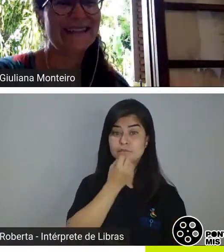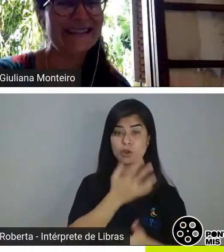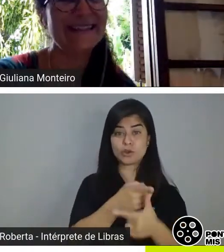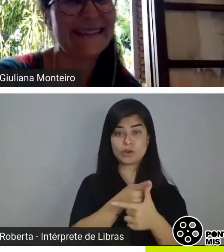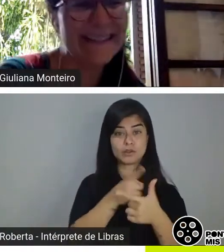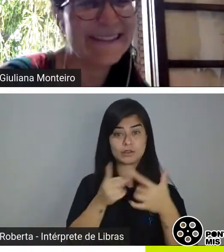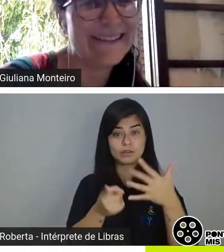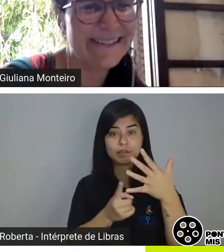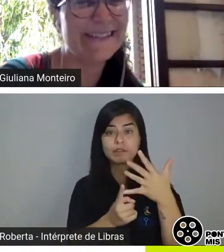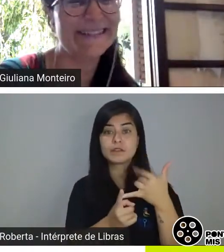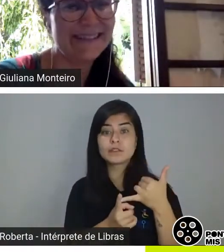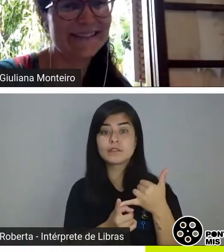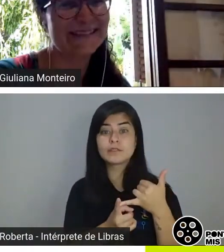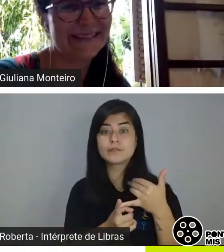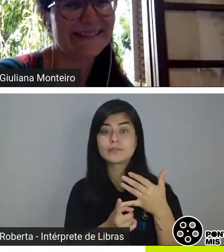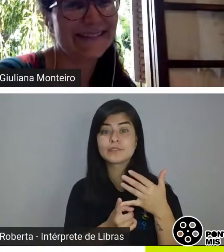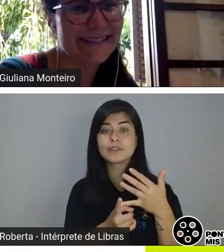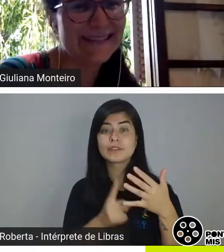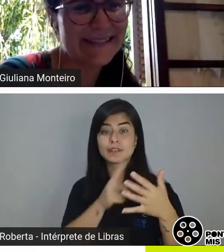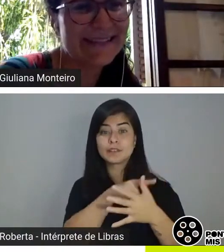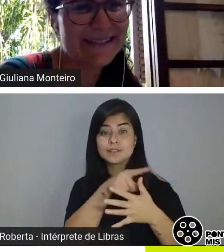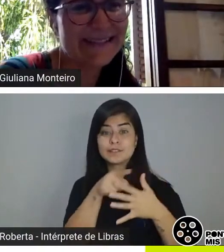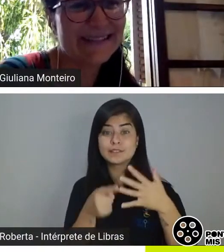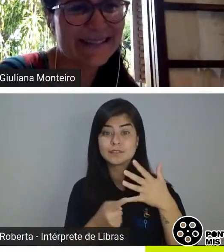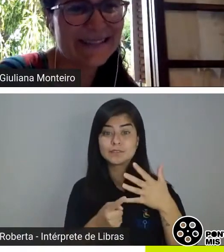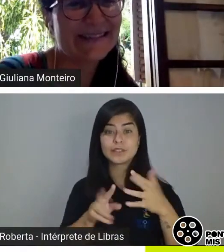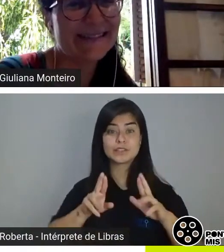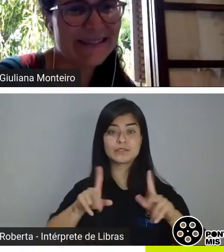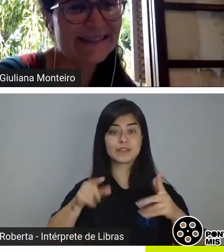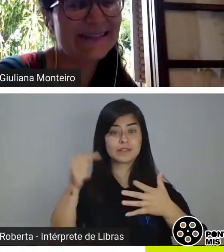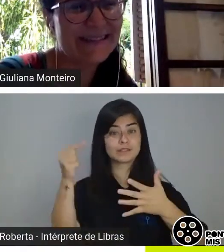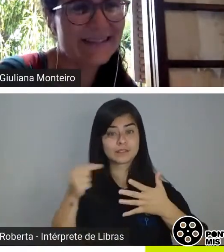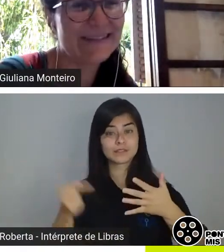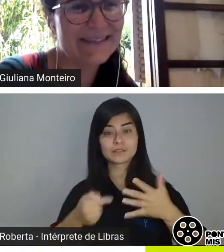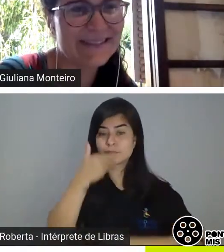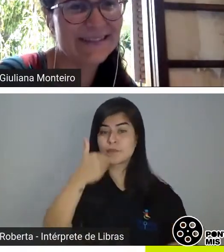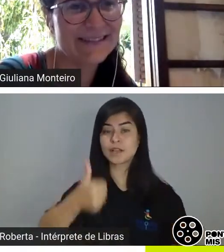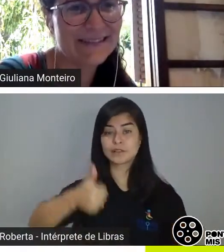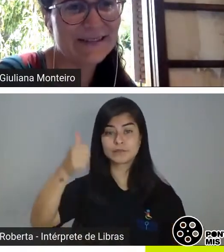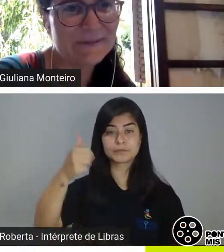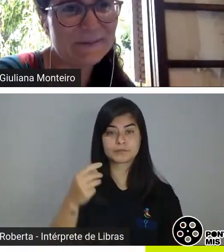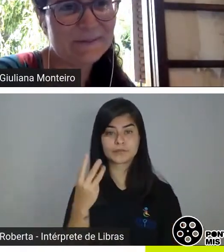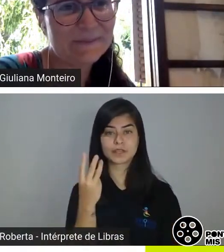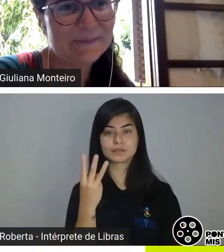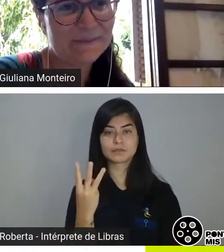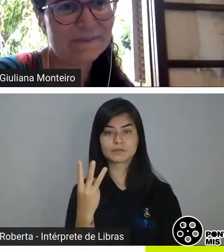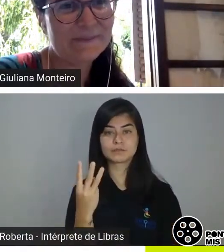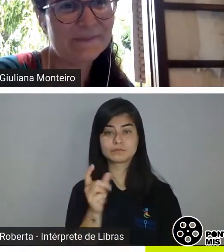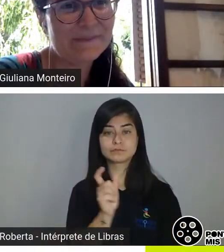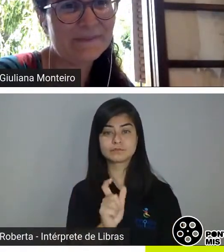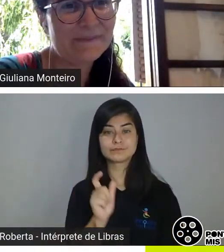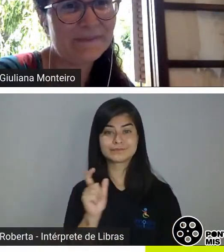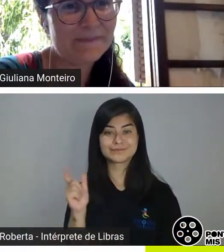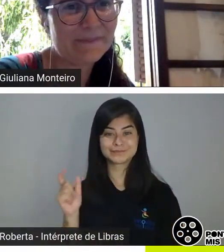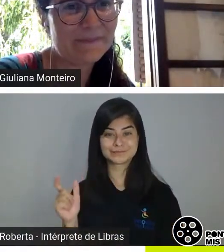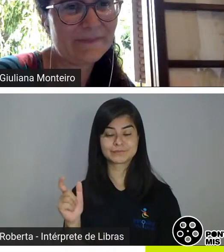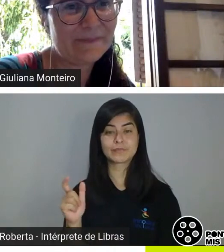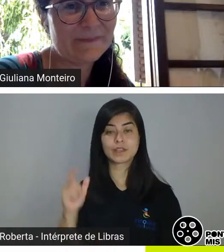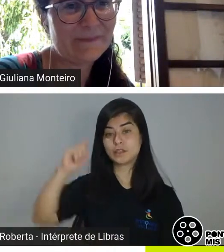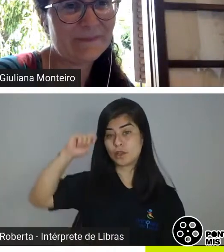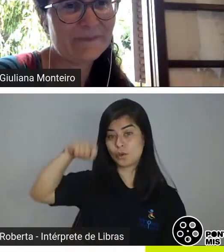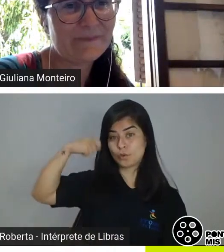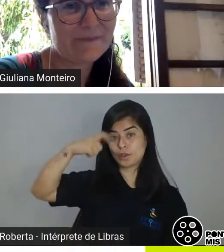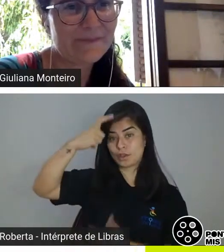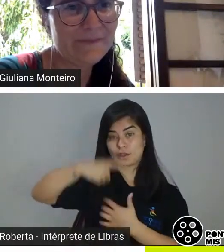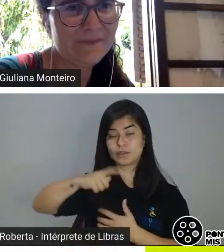quinto, já 5 vezes diferente, cada vez melhor, né? 3 palavras. Então o ator, ele traz com ele